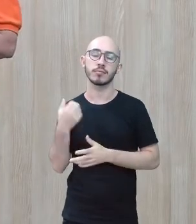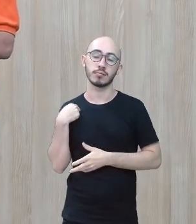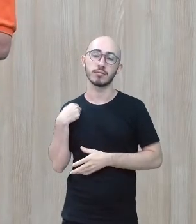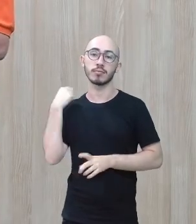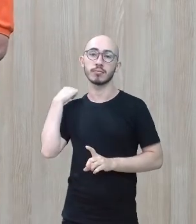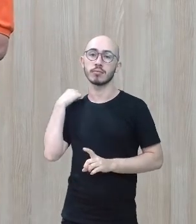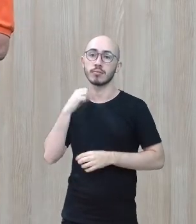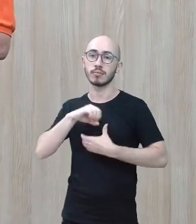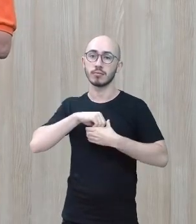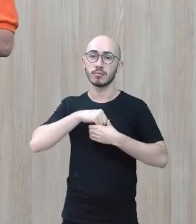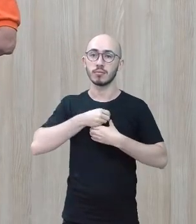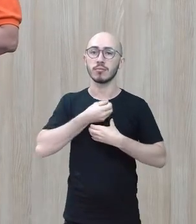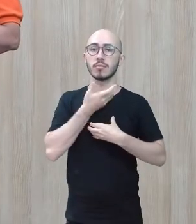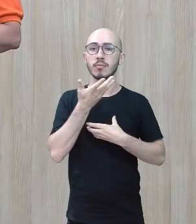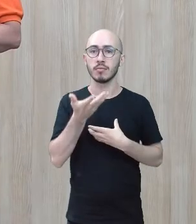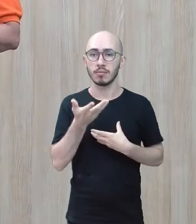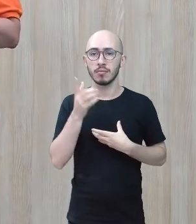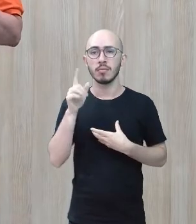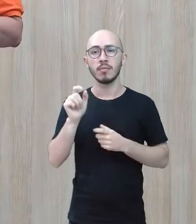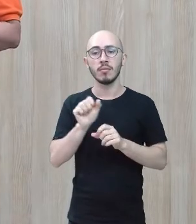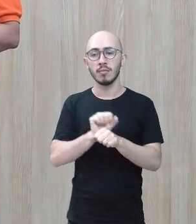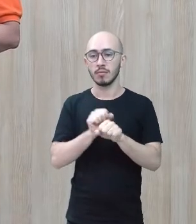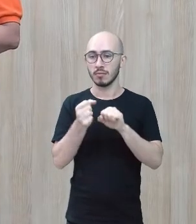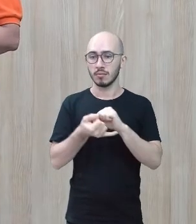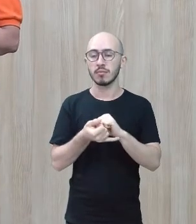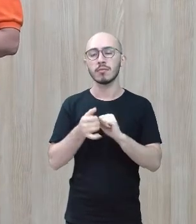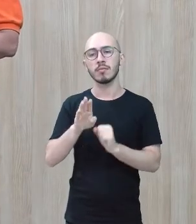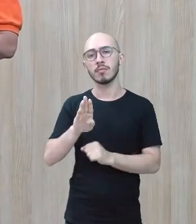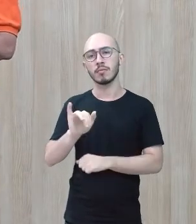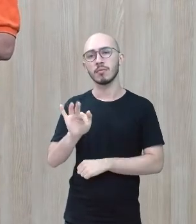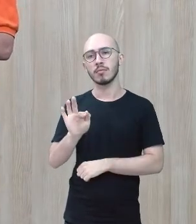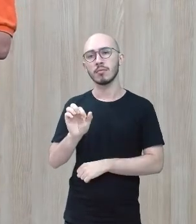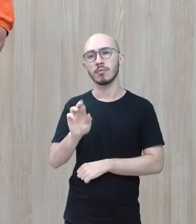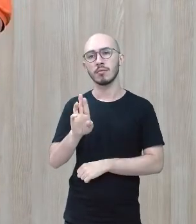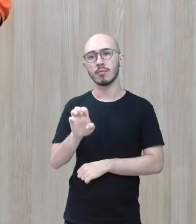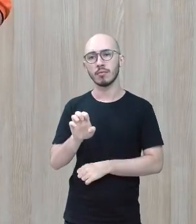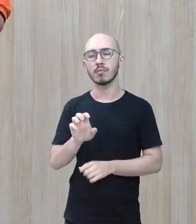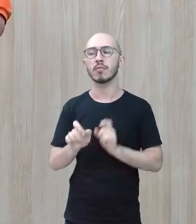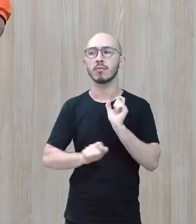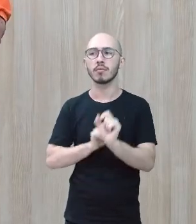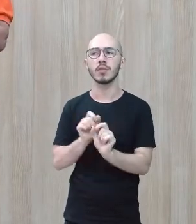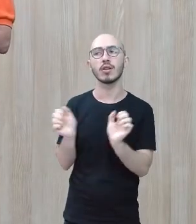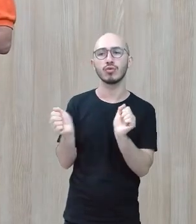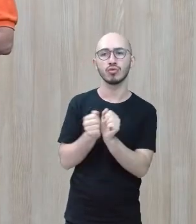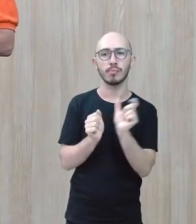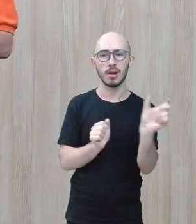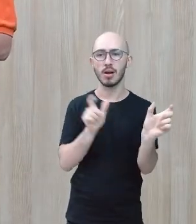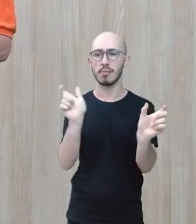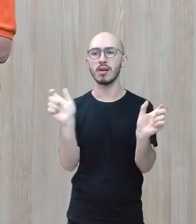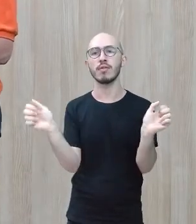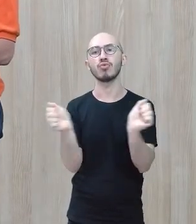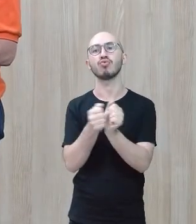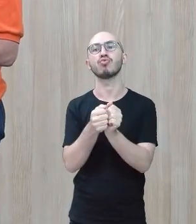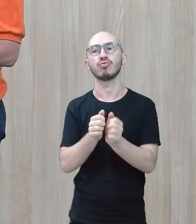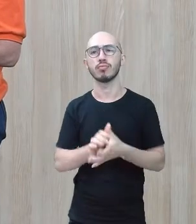autobiográfica. Então, é um adjetivo biforme. É a junção de duas